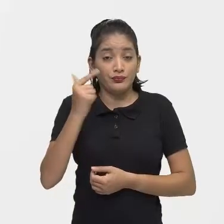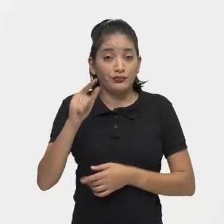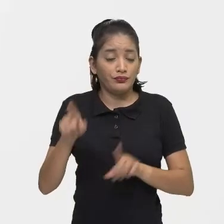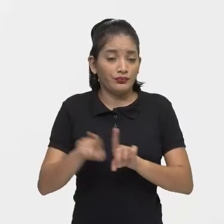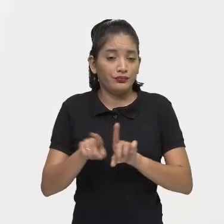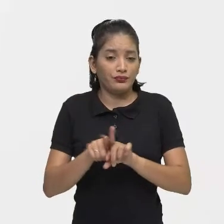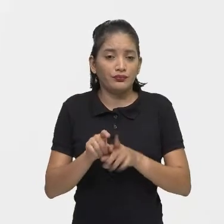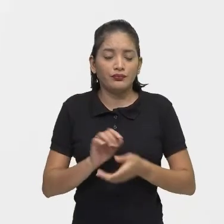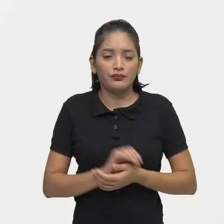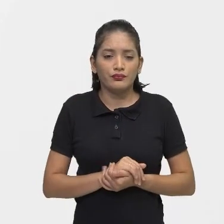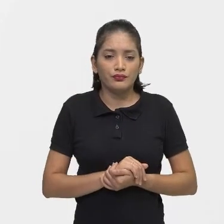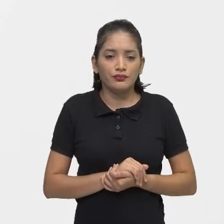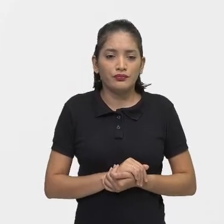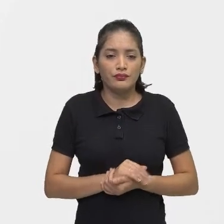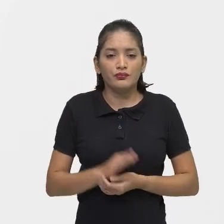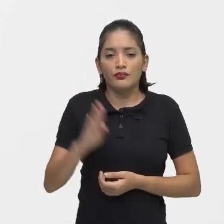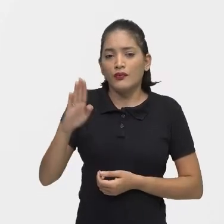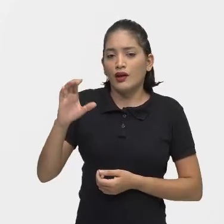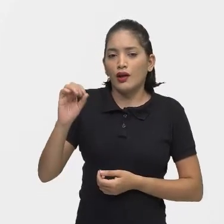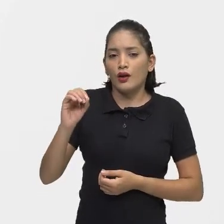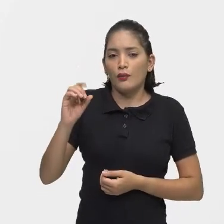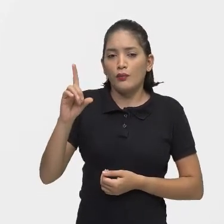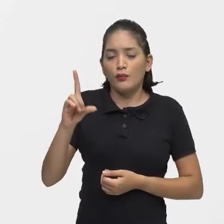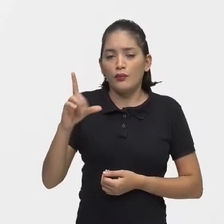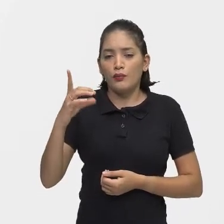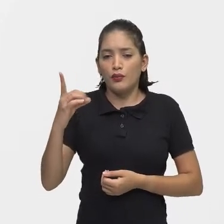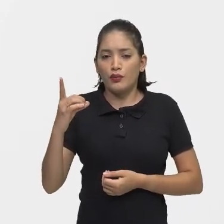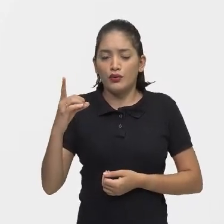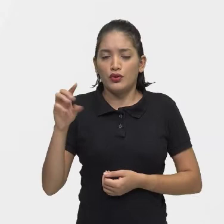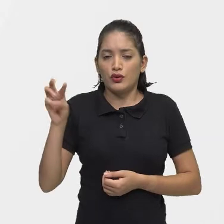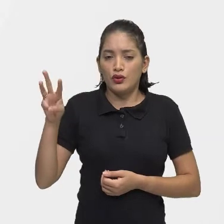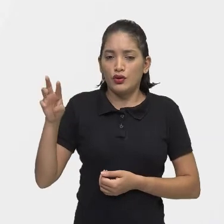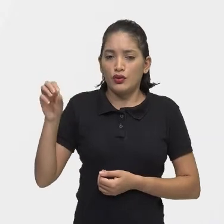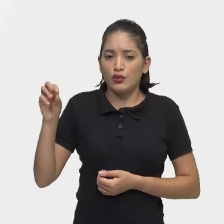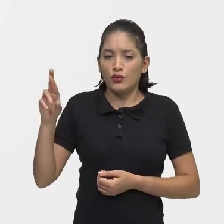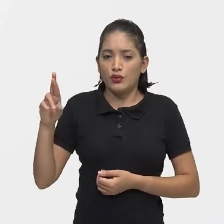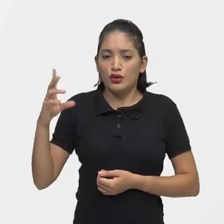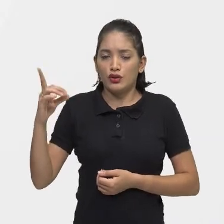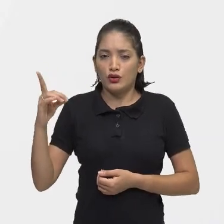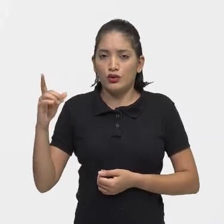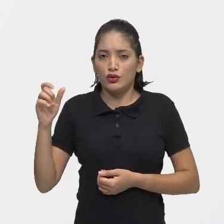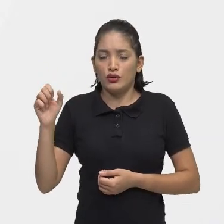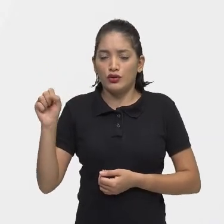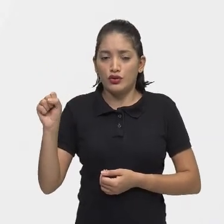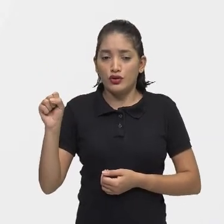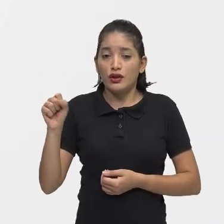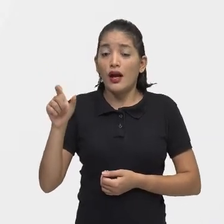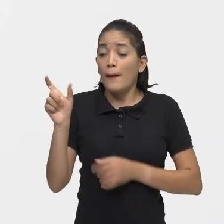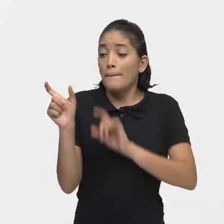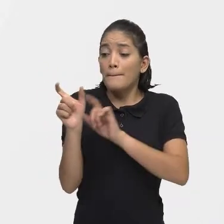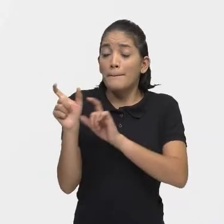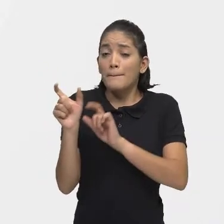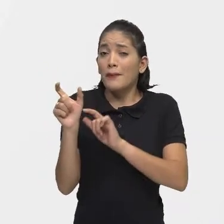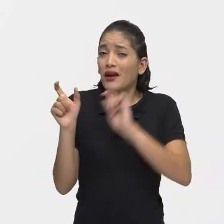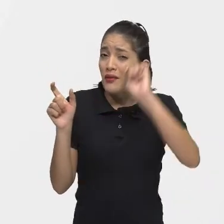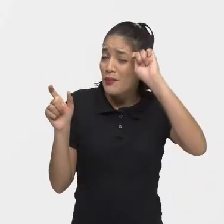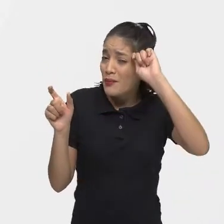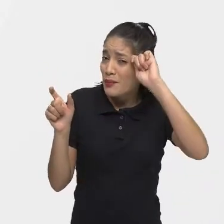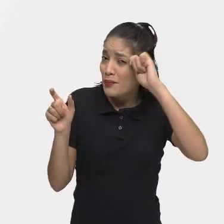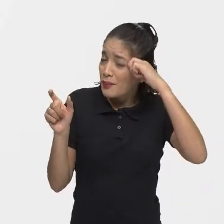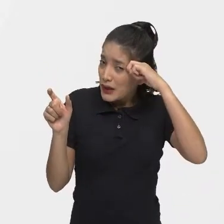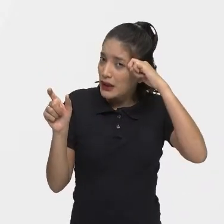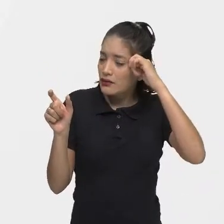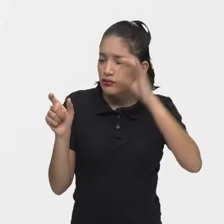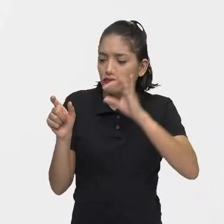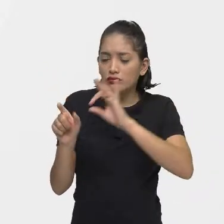Bold words. As bold words são aquelas palavras em negrito. Elas estão ali para enfeitar o texto, para deixar ele lindo?